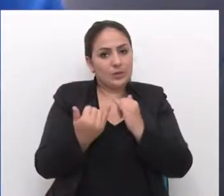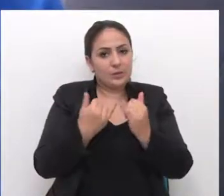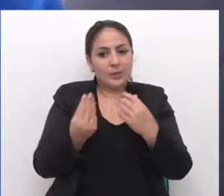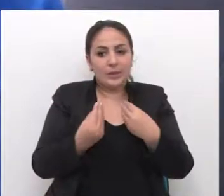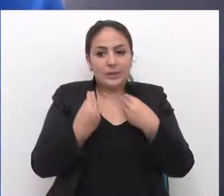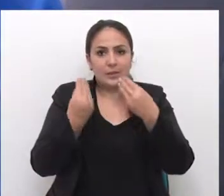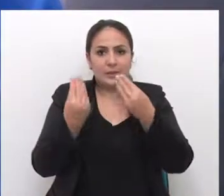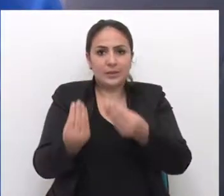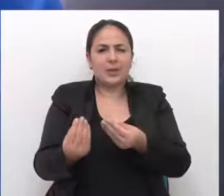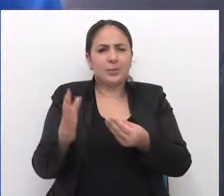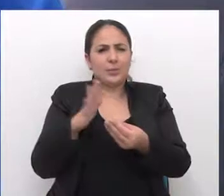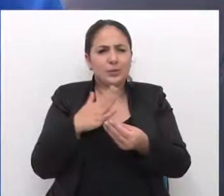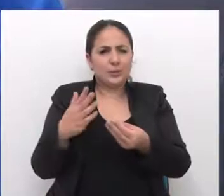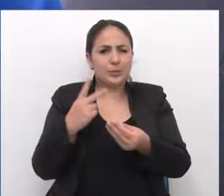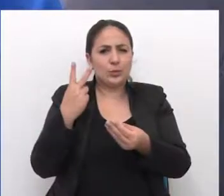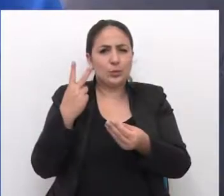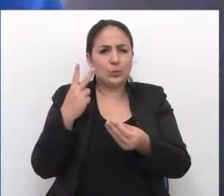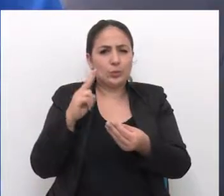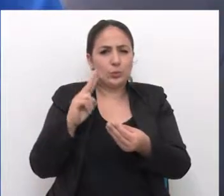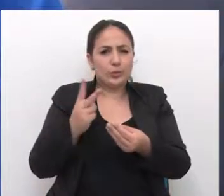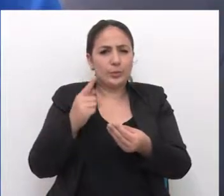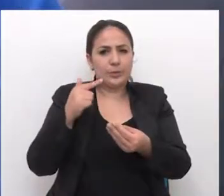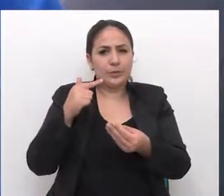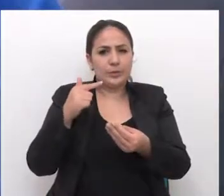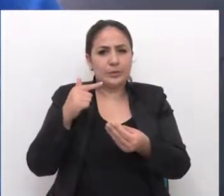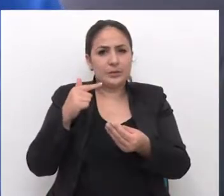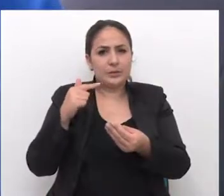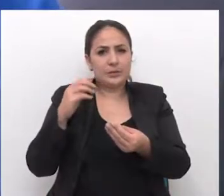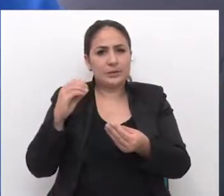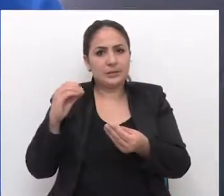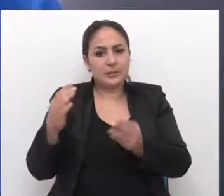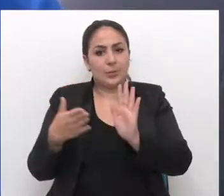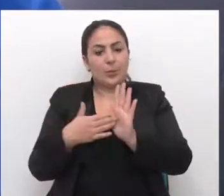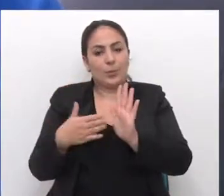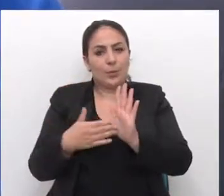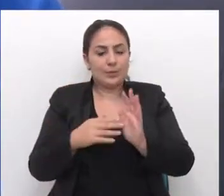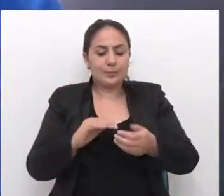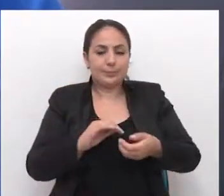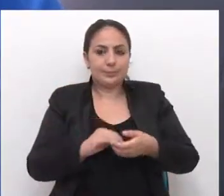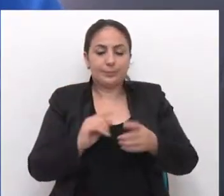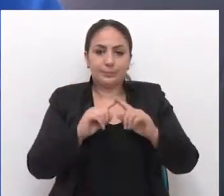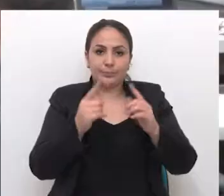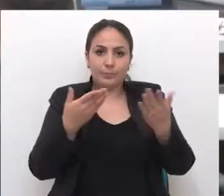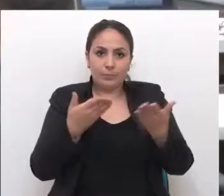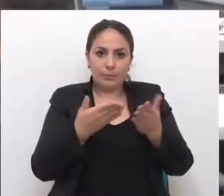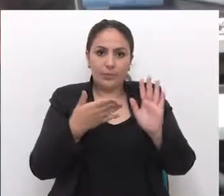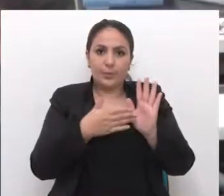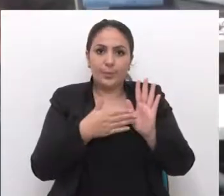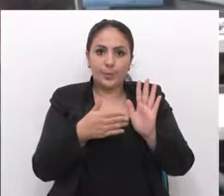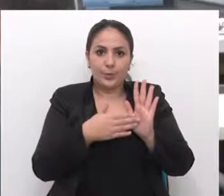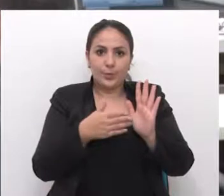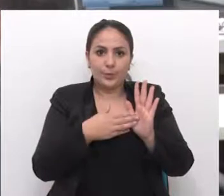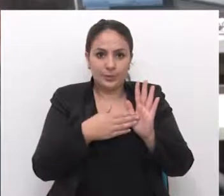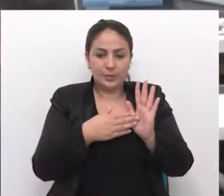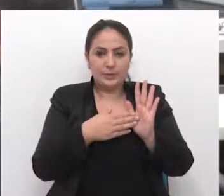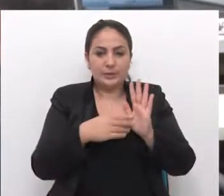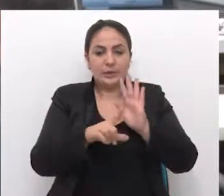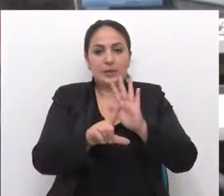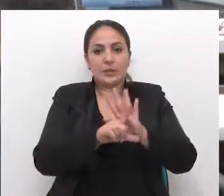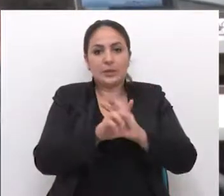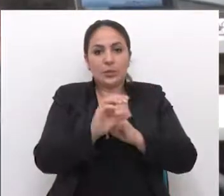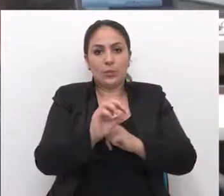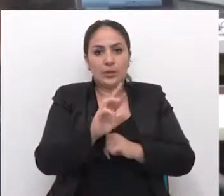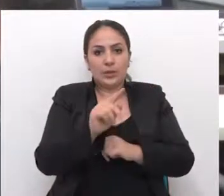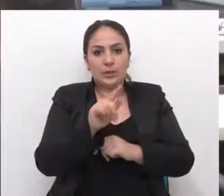passado, por exemplo, foram encaminhadas cerca de 2.700 proposições. Agora, esta proposta